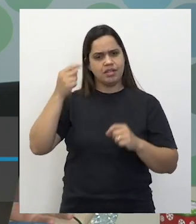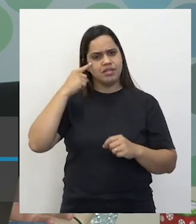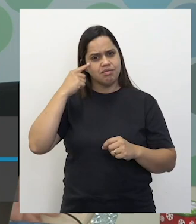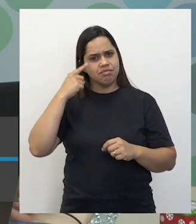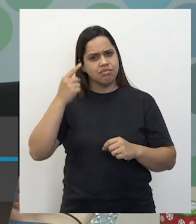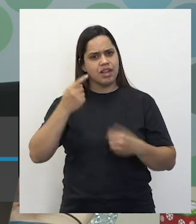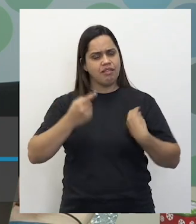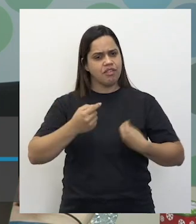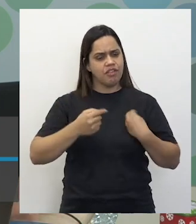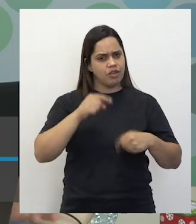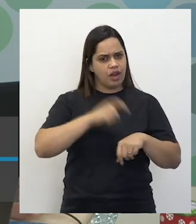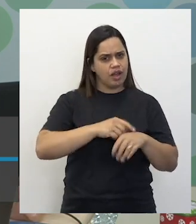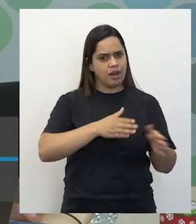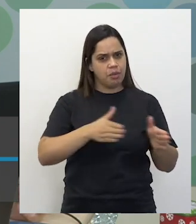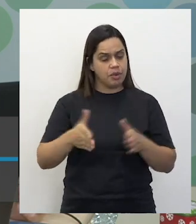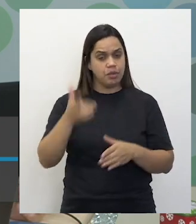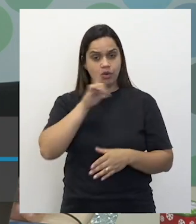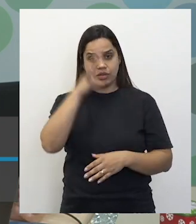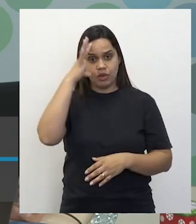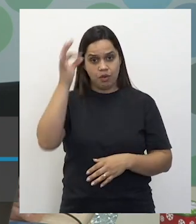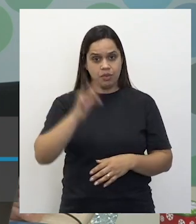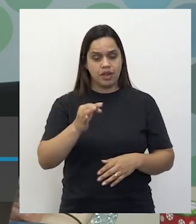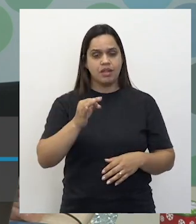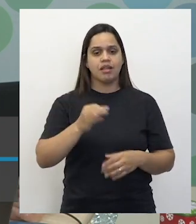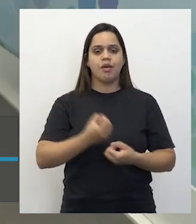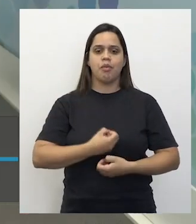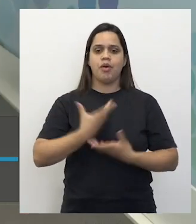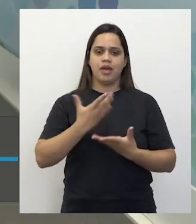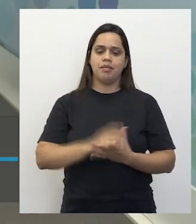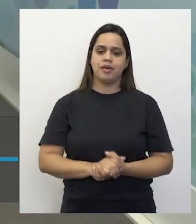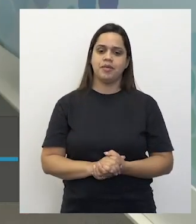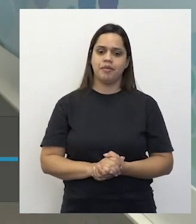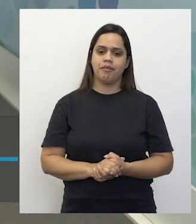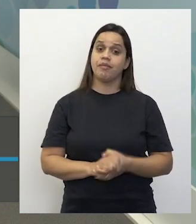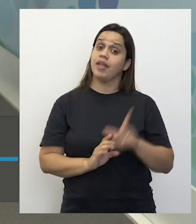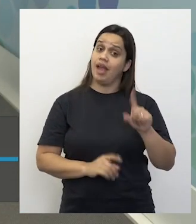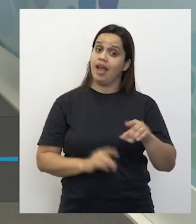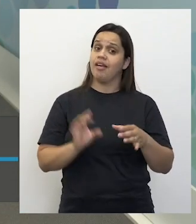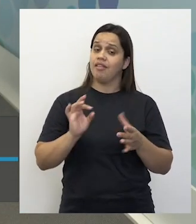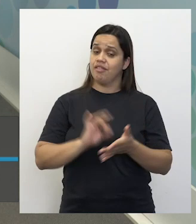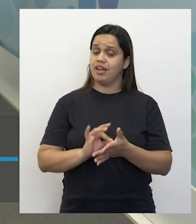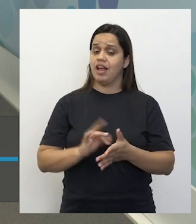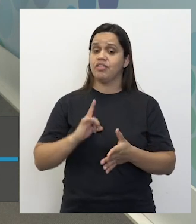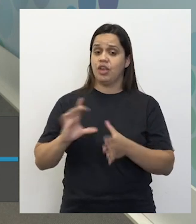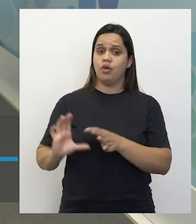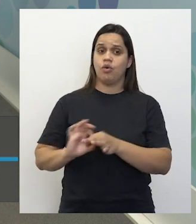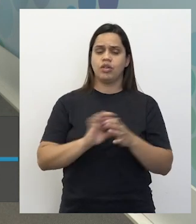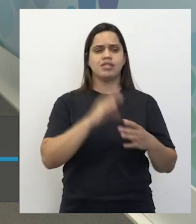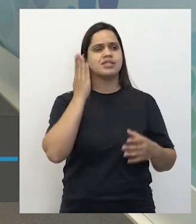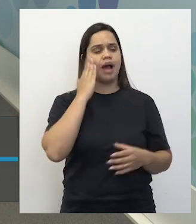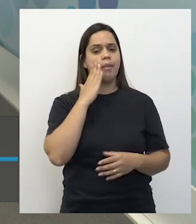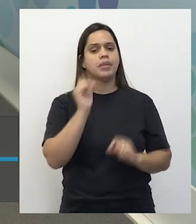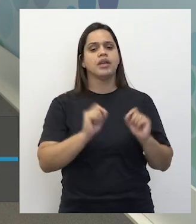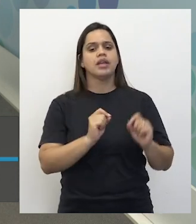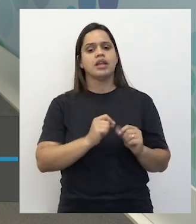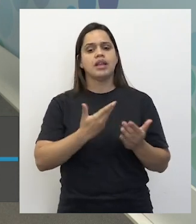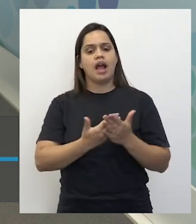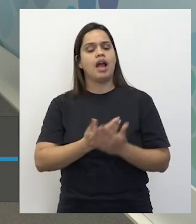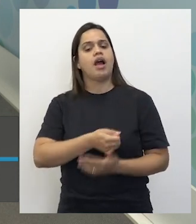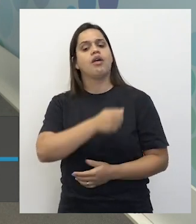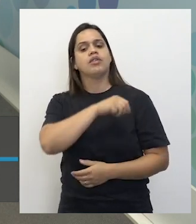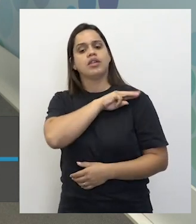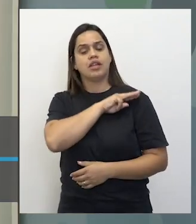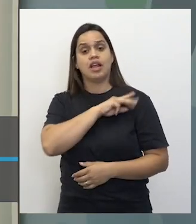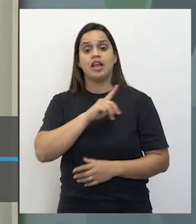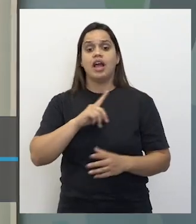estava vivendo naquele momento para entender o poema, né? O poema ele tem um contexto, né? Ontem mesmo, na aula da terceira série, a gente trouxe todo o contexto da Segunda